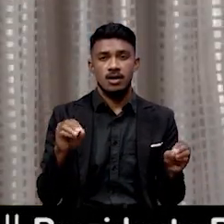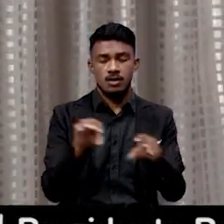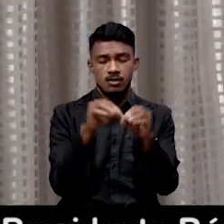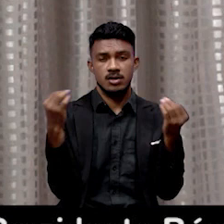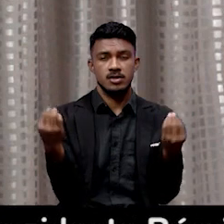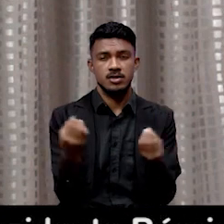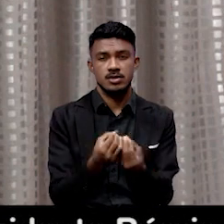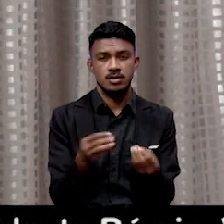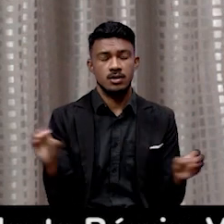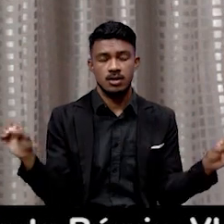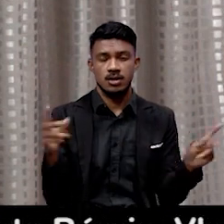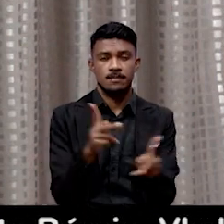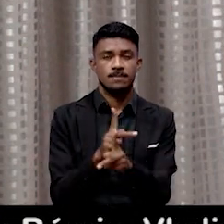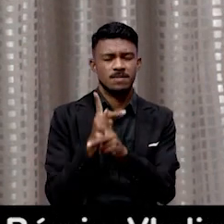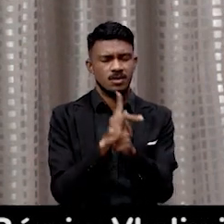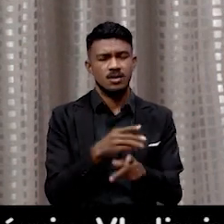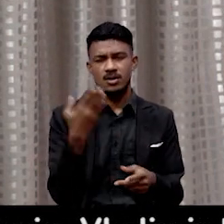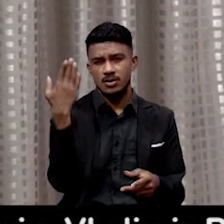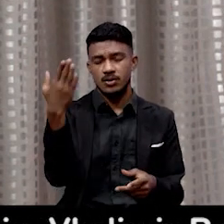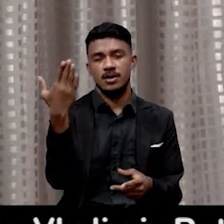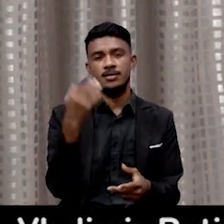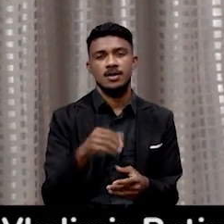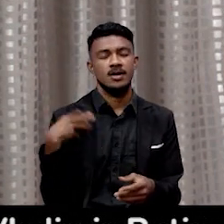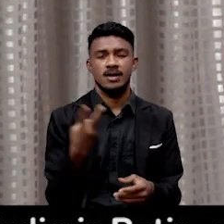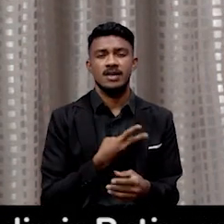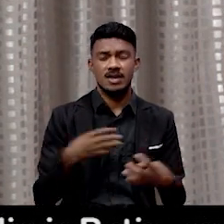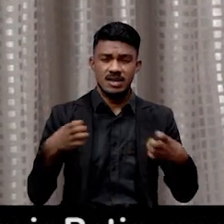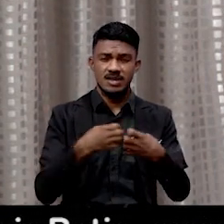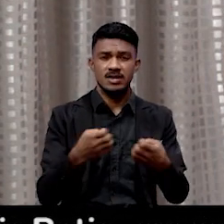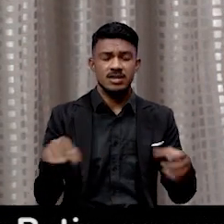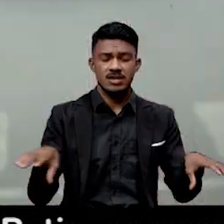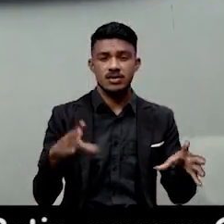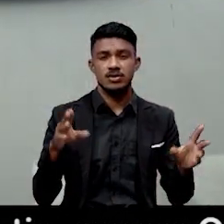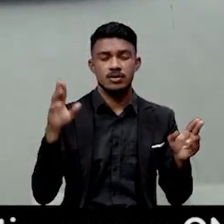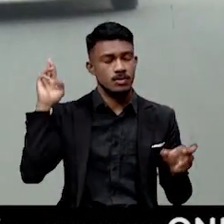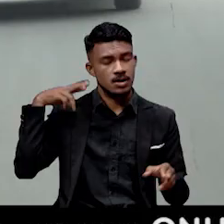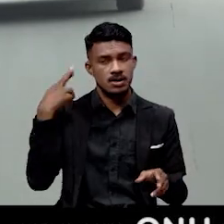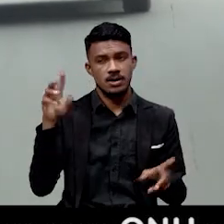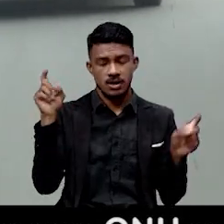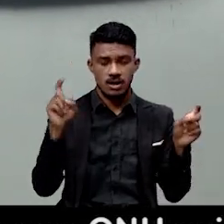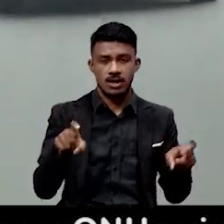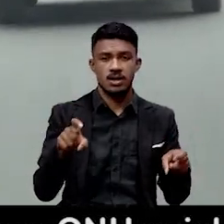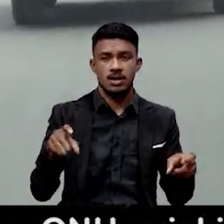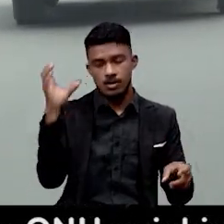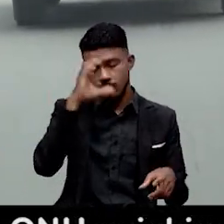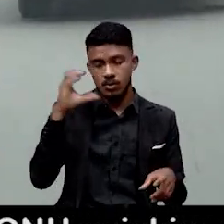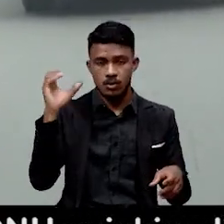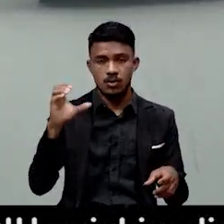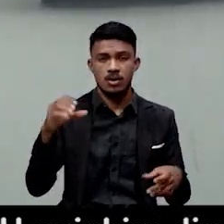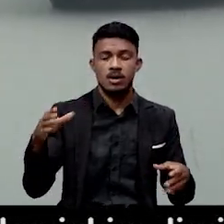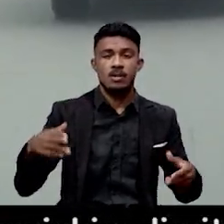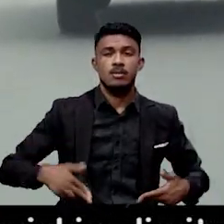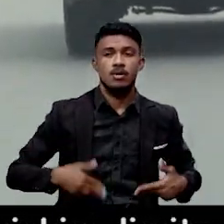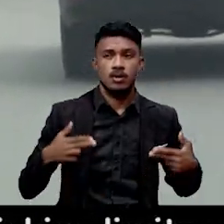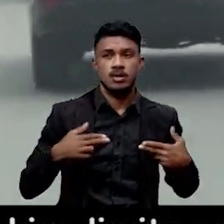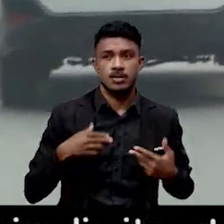i kontrol umus laba to hne ba. Ita tu aperta la bele tamba sira tenke buka mori sira hat sustenta sira ni familia. Ame